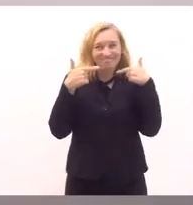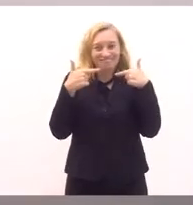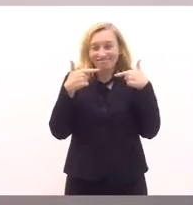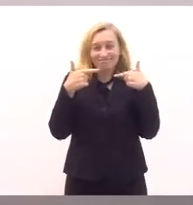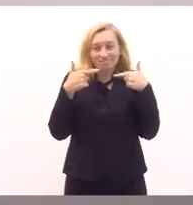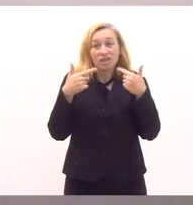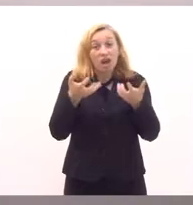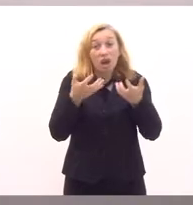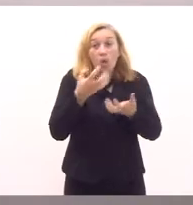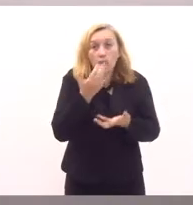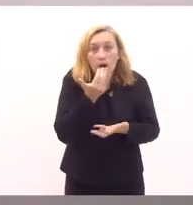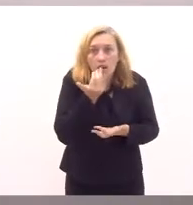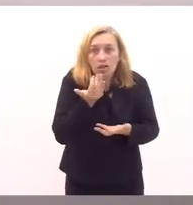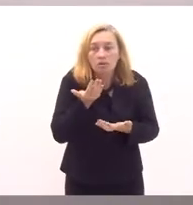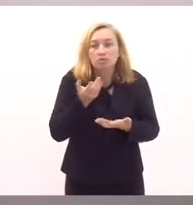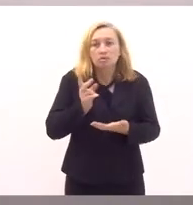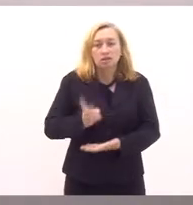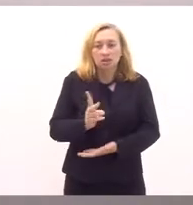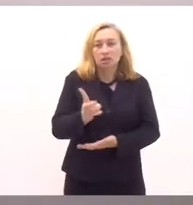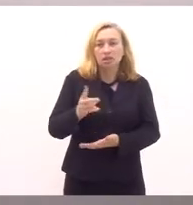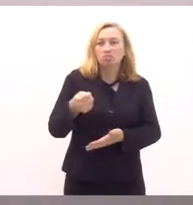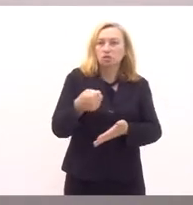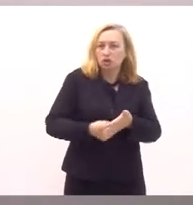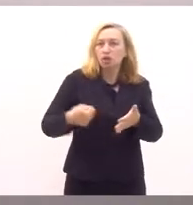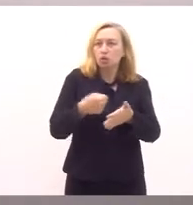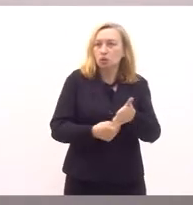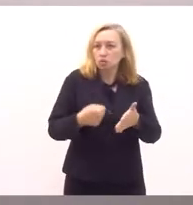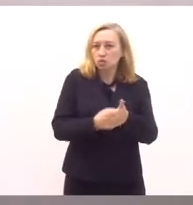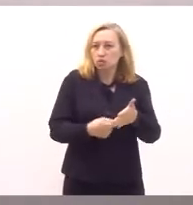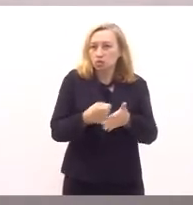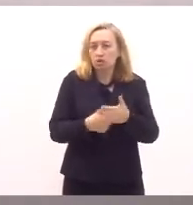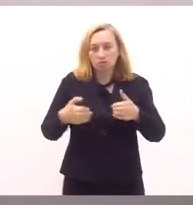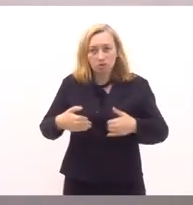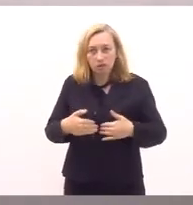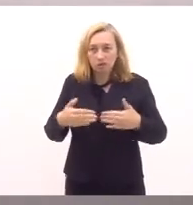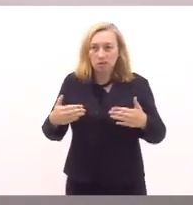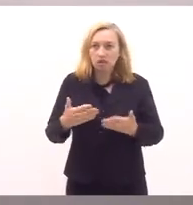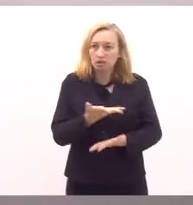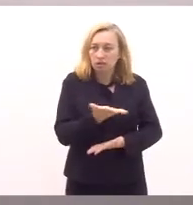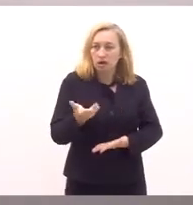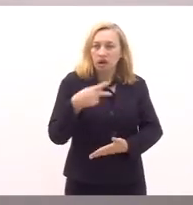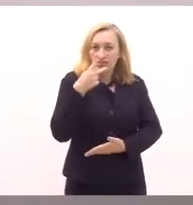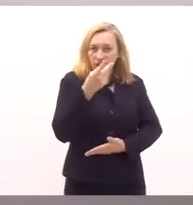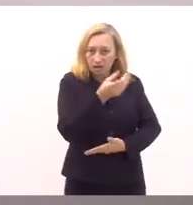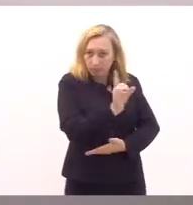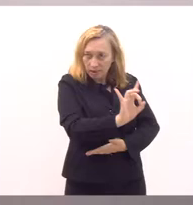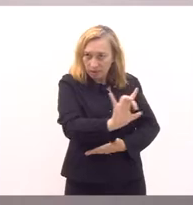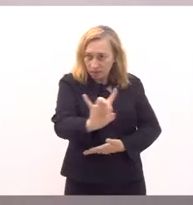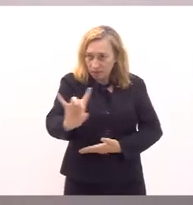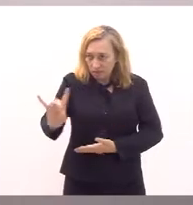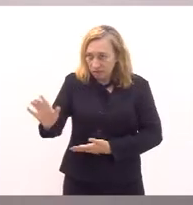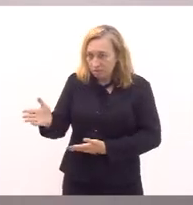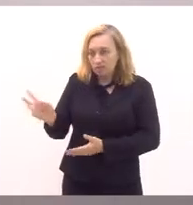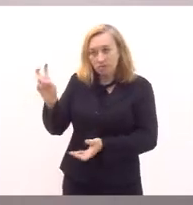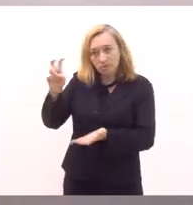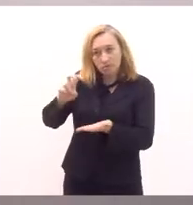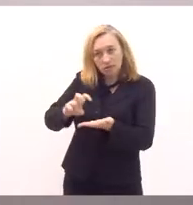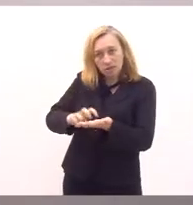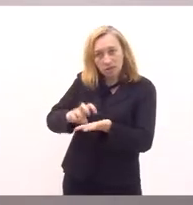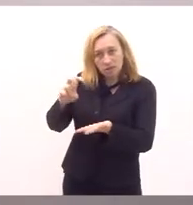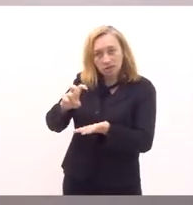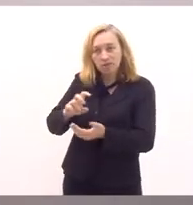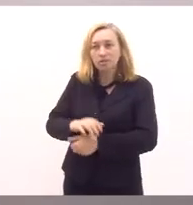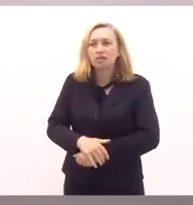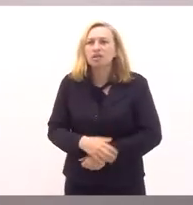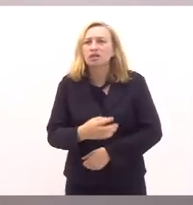Então, seguimos aí em luta e vamos já abrindo as falas dessa manhã.